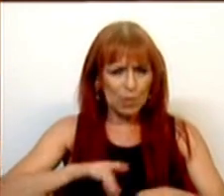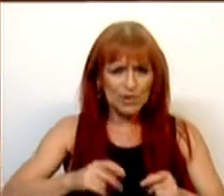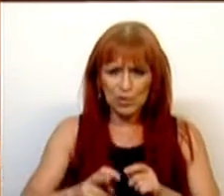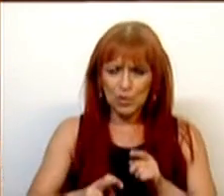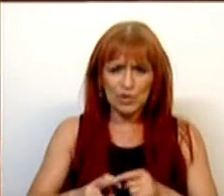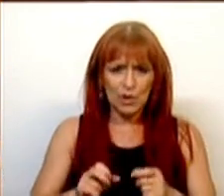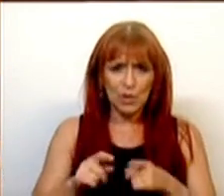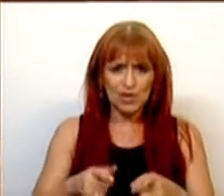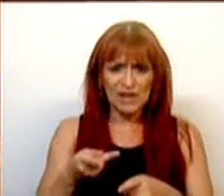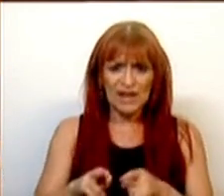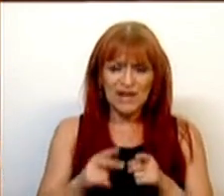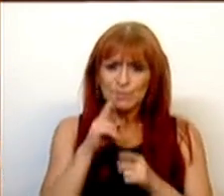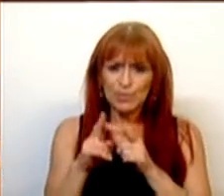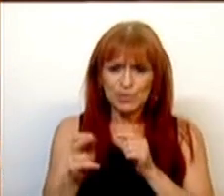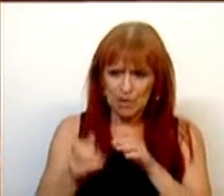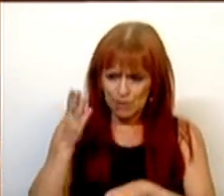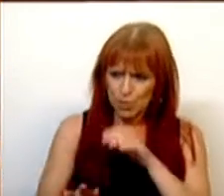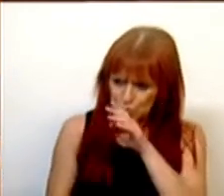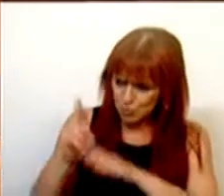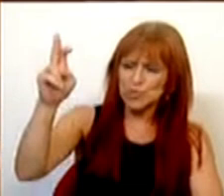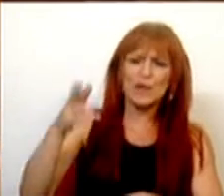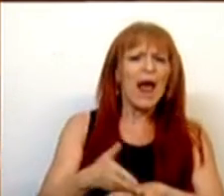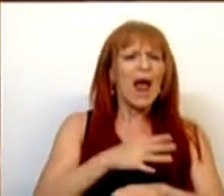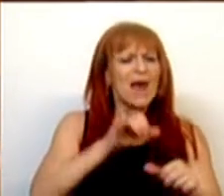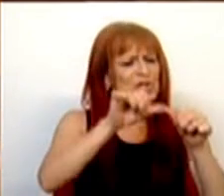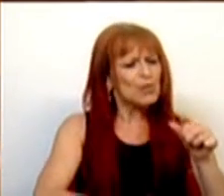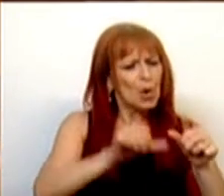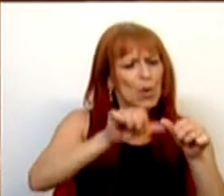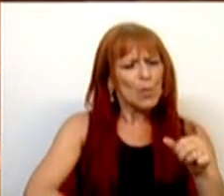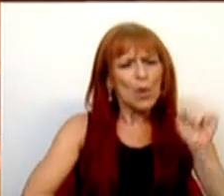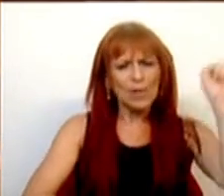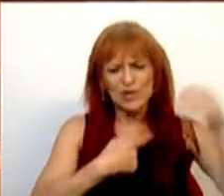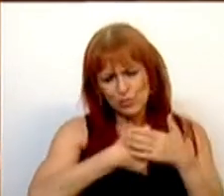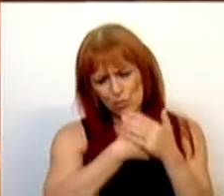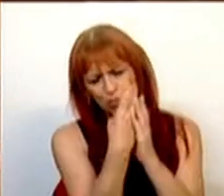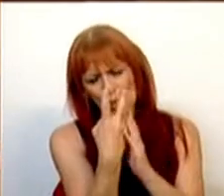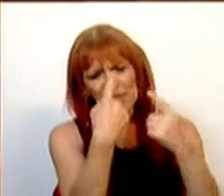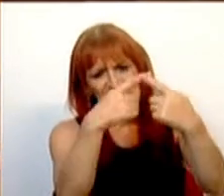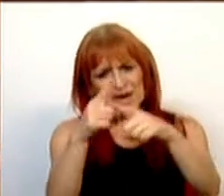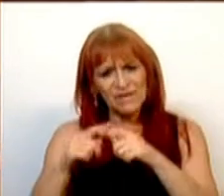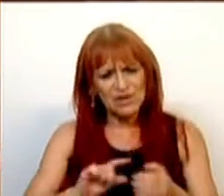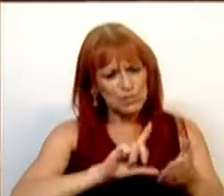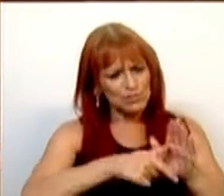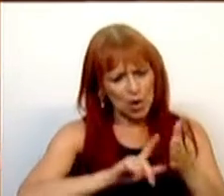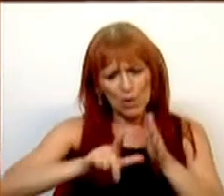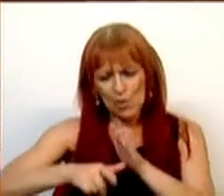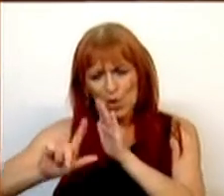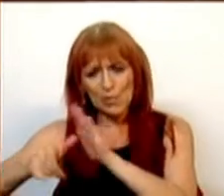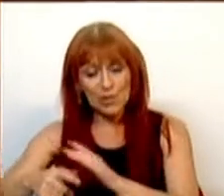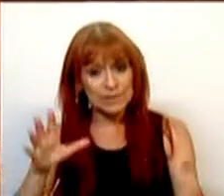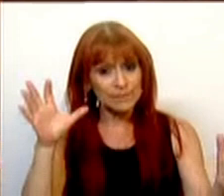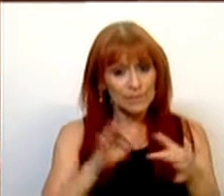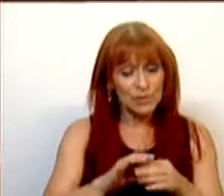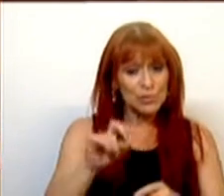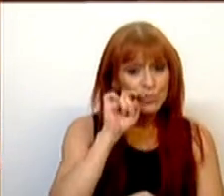pelo aumento abrupto das taxas de juros. Nas anteriores intervenções do Partido Socialista foram elencadas as diversas iniciativas